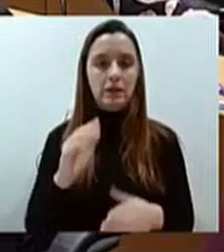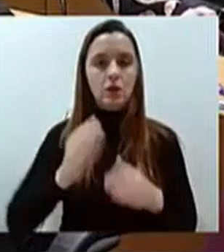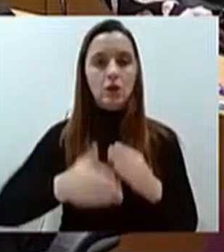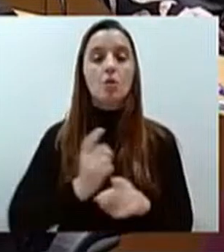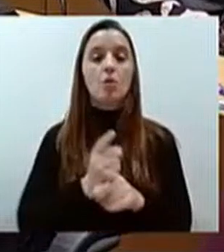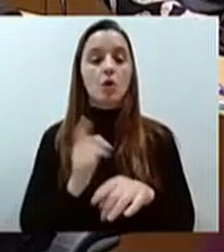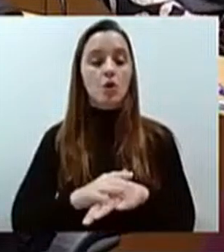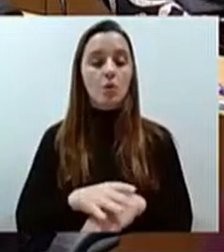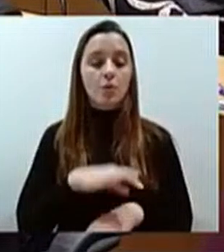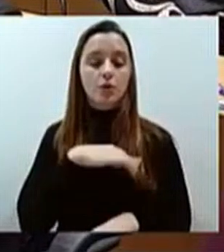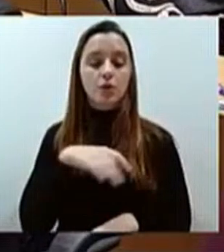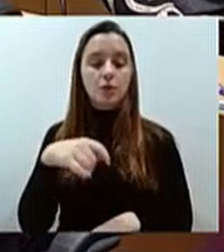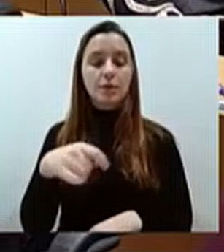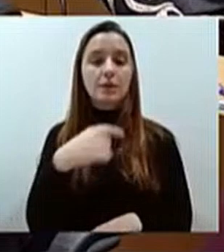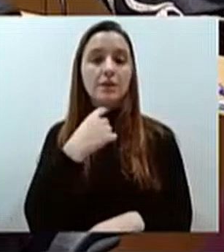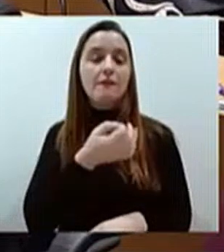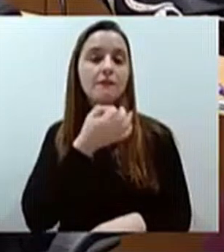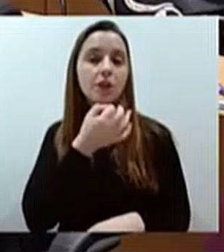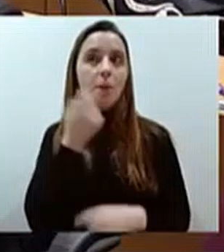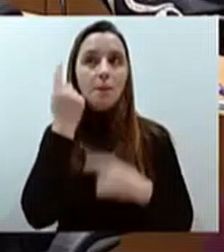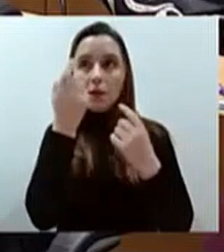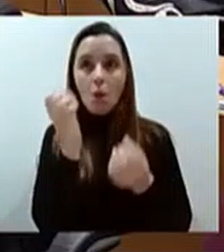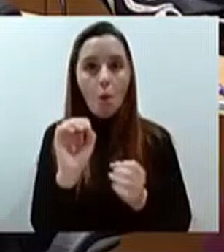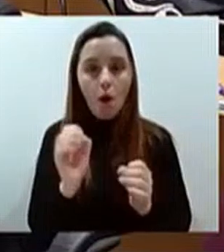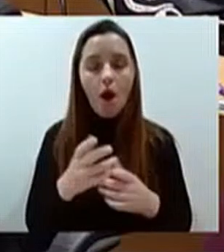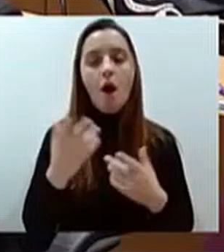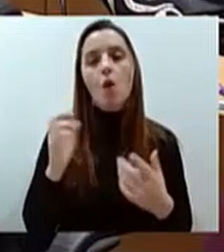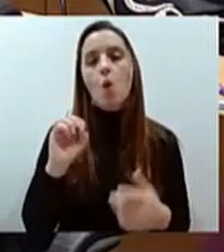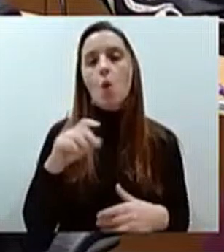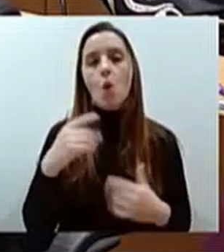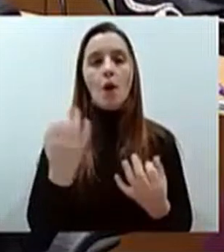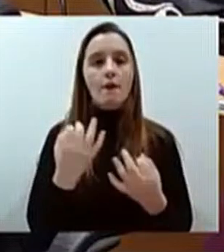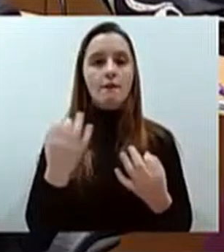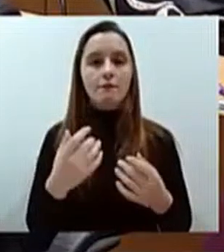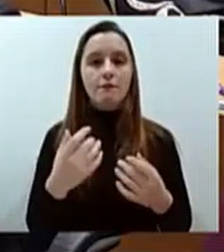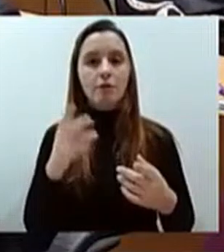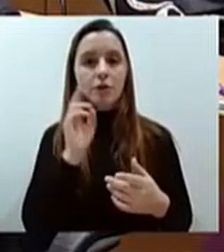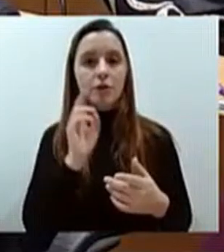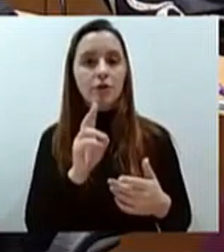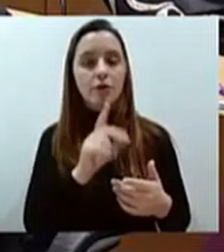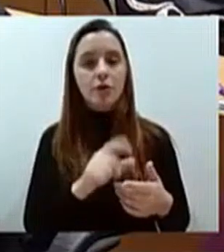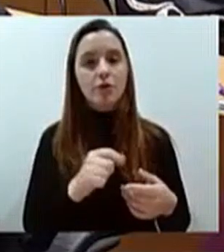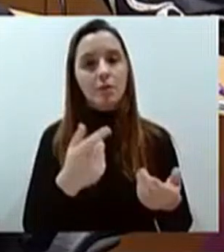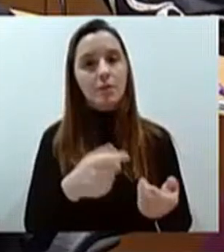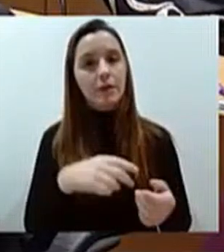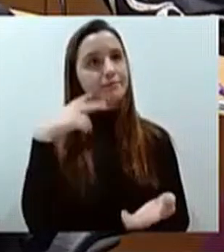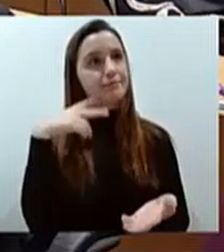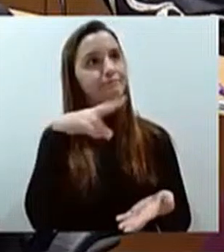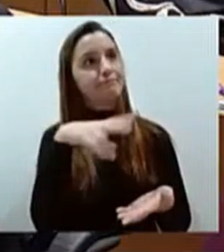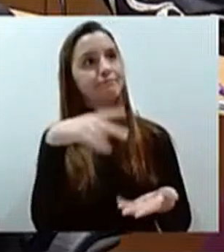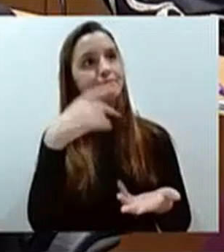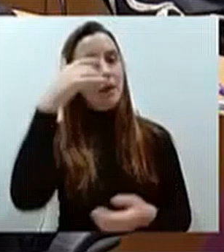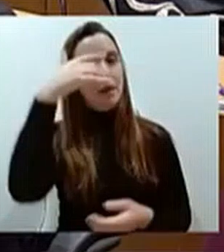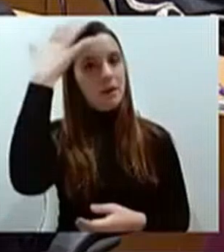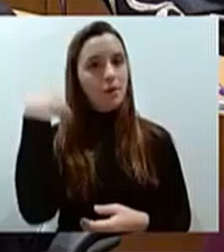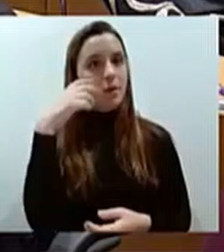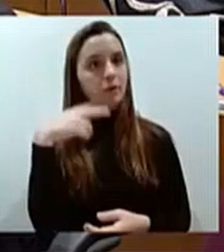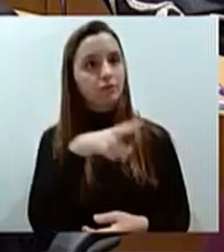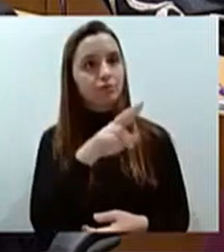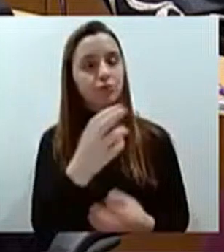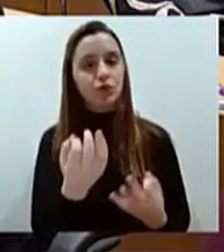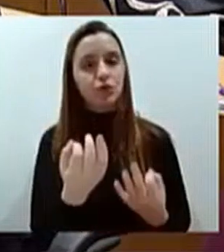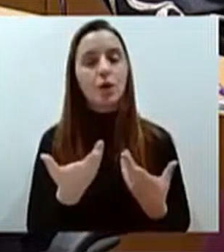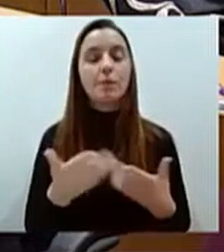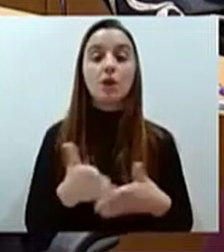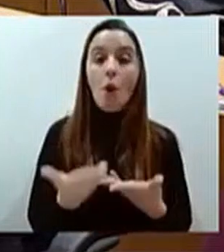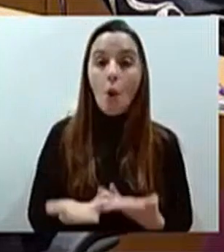sem pensar, ou também eventualmente consultou a tela do Marquês de Pombal, mas aquilo que agora disse, Sr. Presidente,